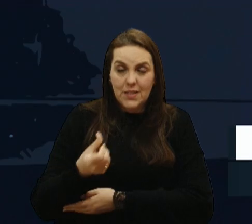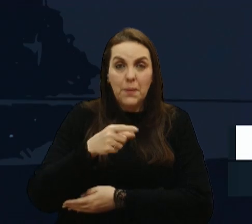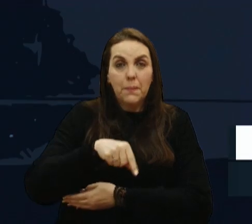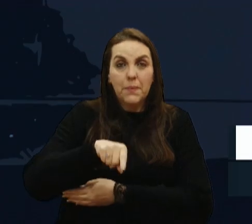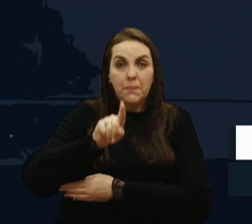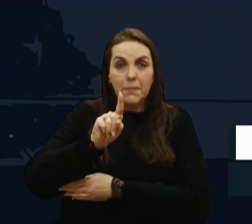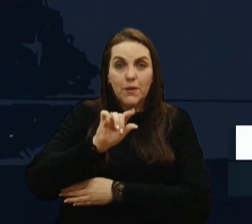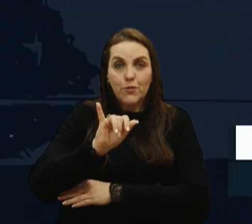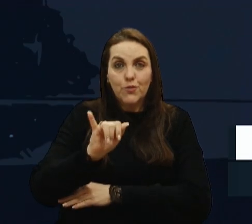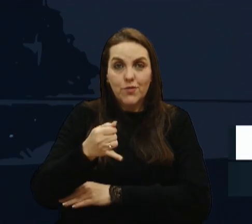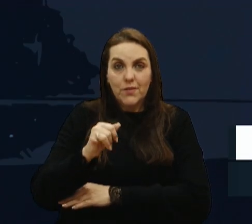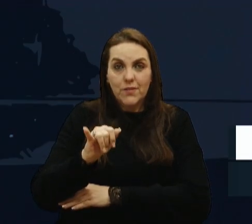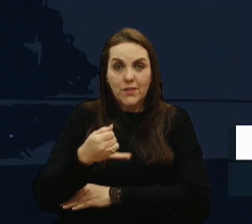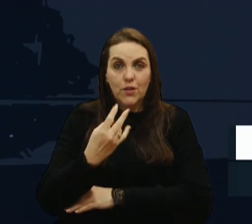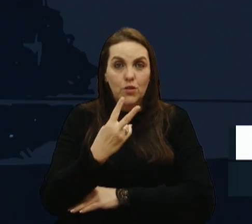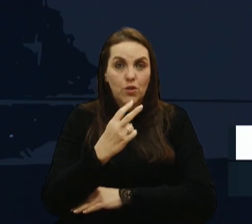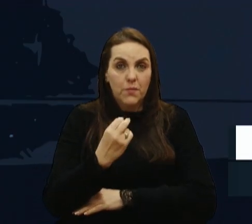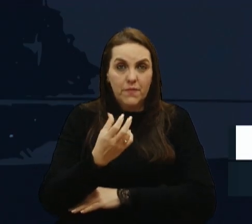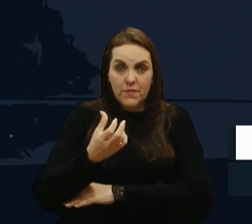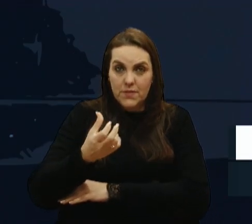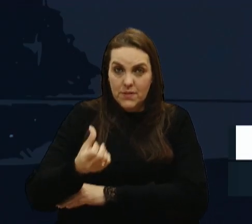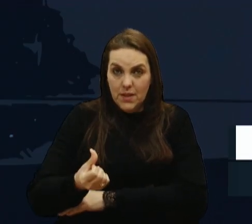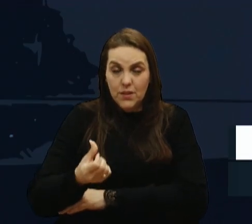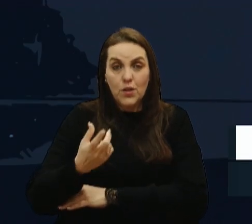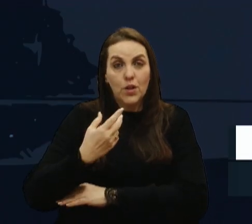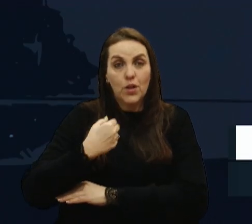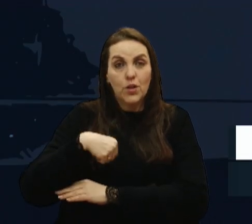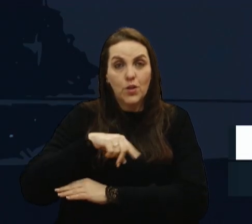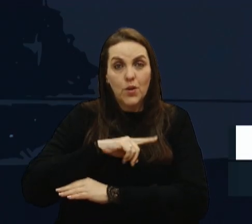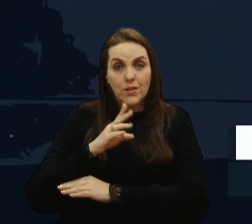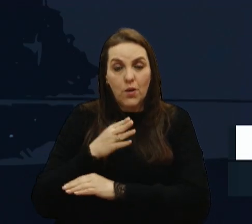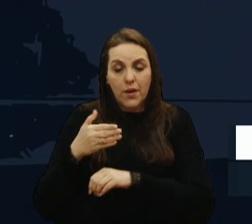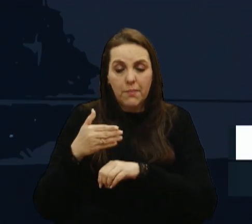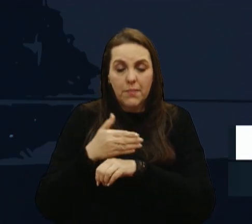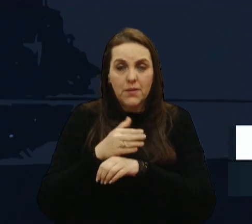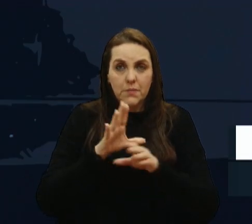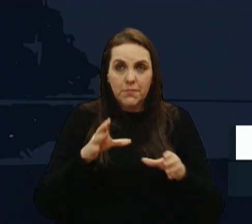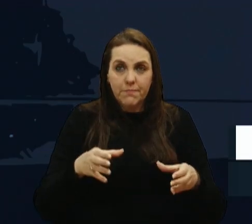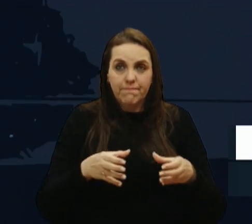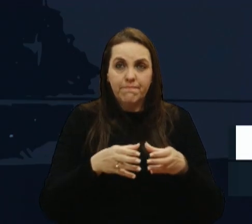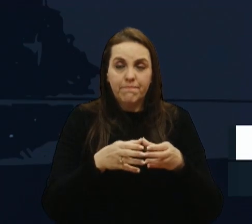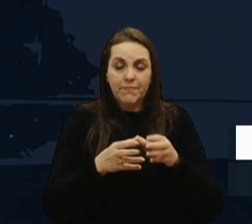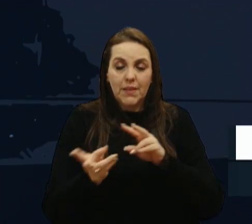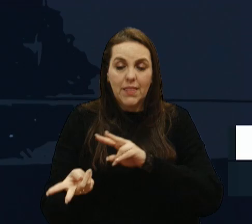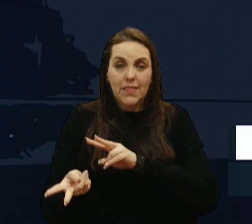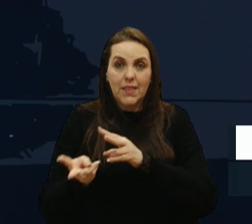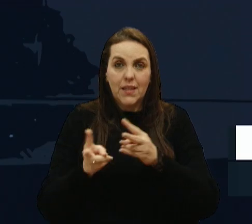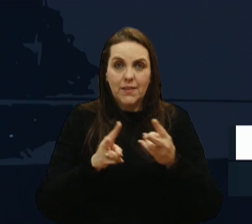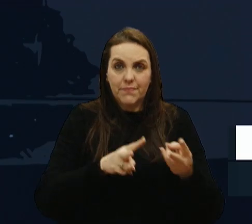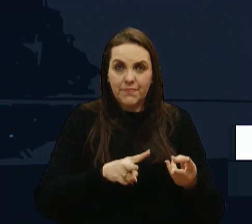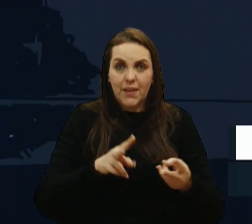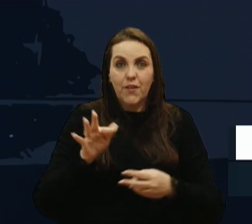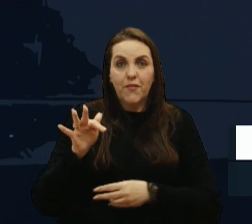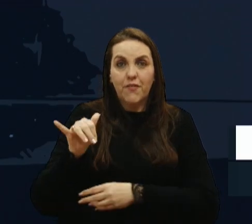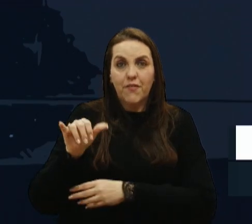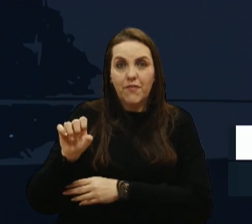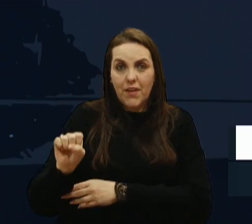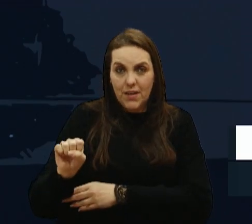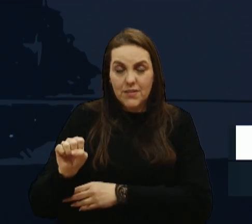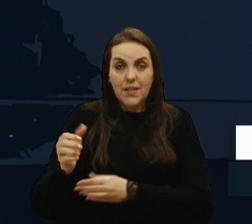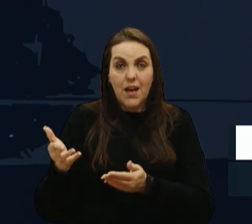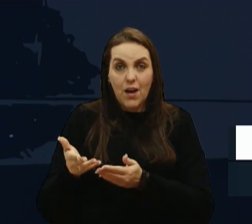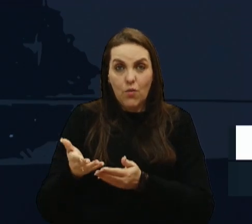1º de janeiro de 2026, nós passamos a fazer a transformação da FAS